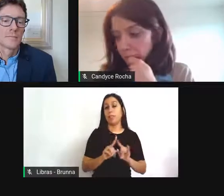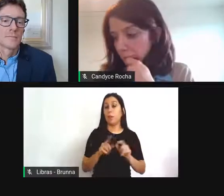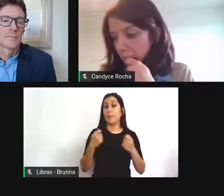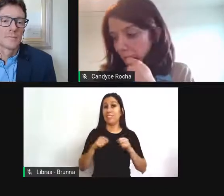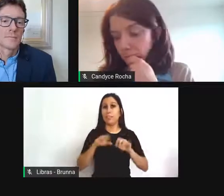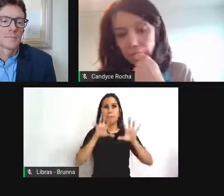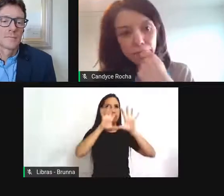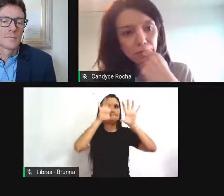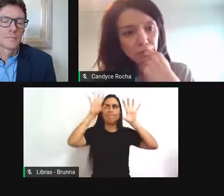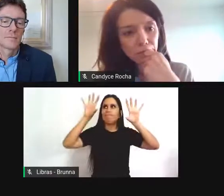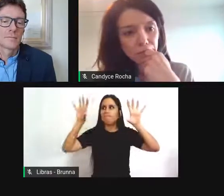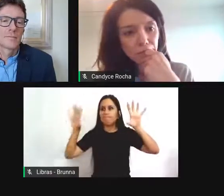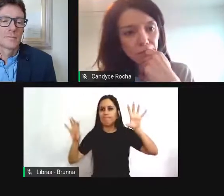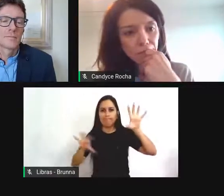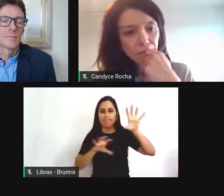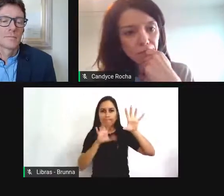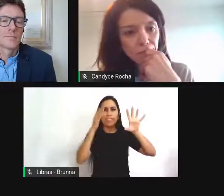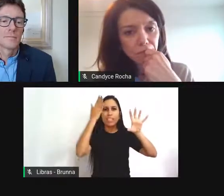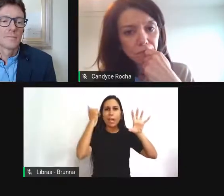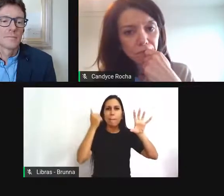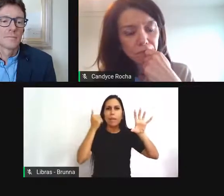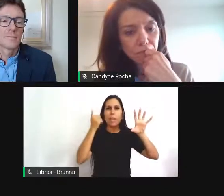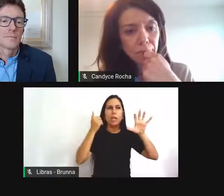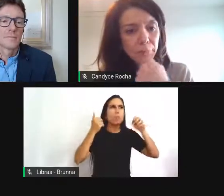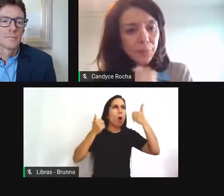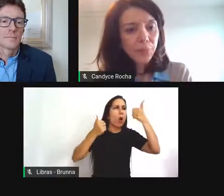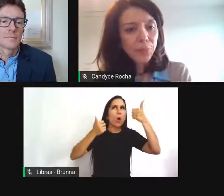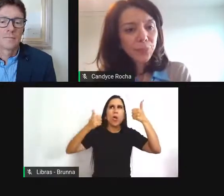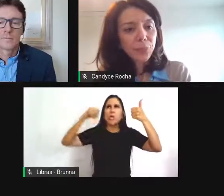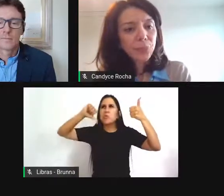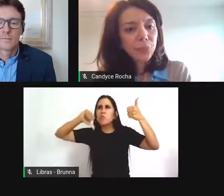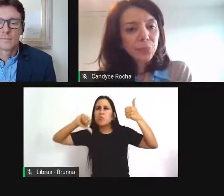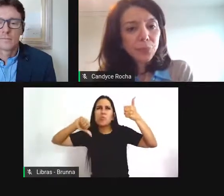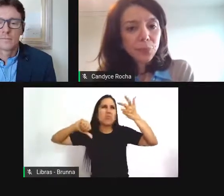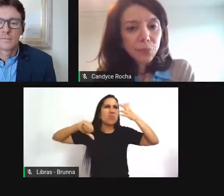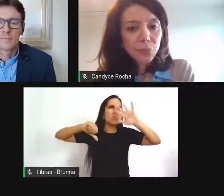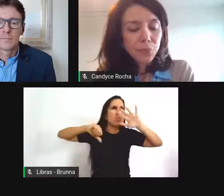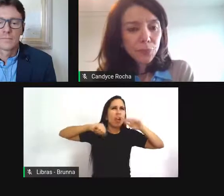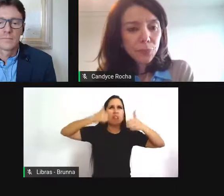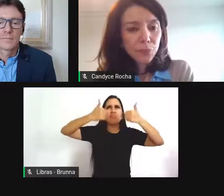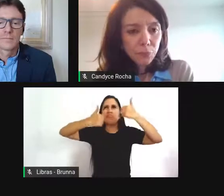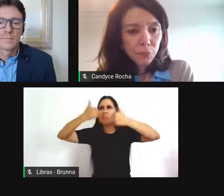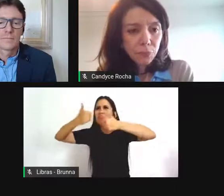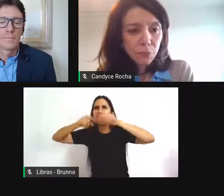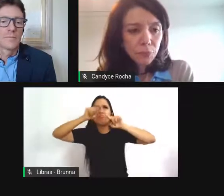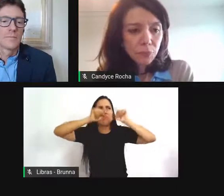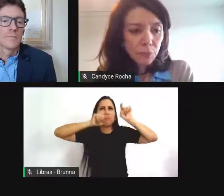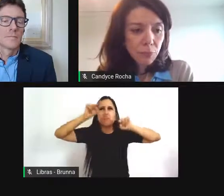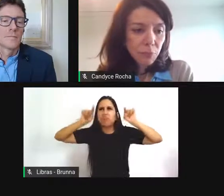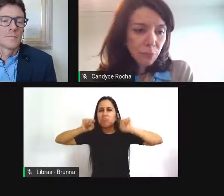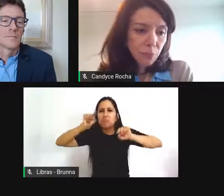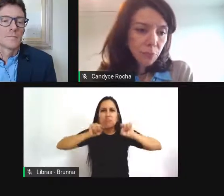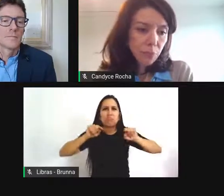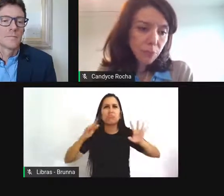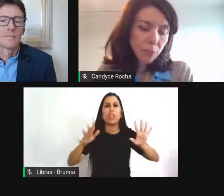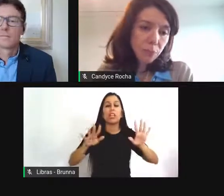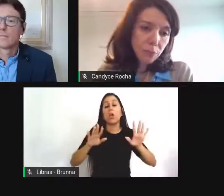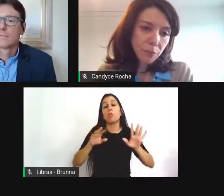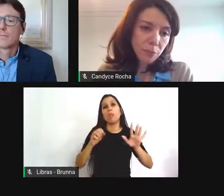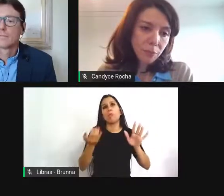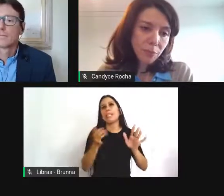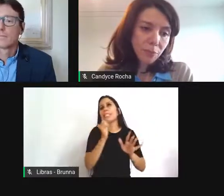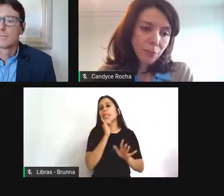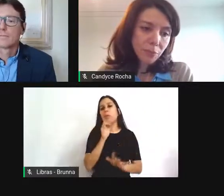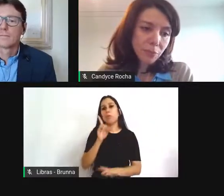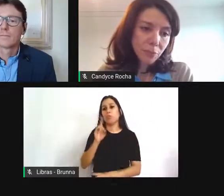mercado é interessante, né? Que condições você consegue? Você não vai ter os direitos autorais do Paulo Coelho,